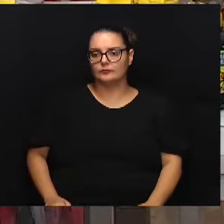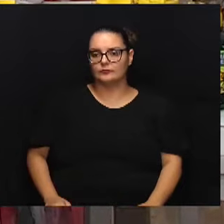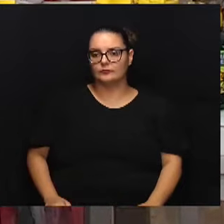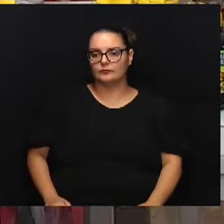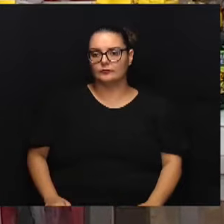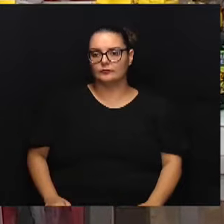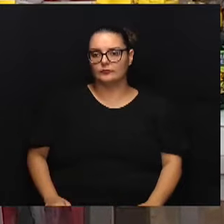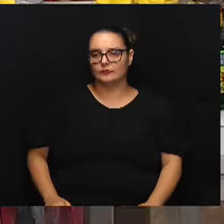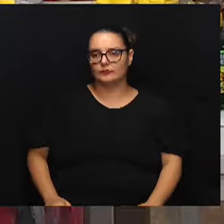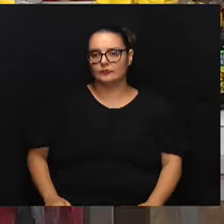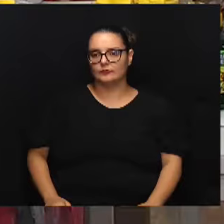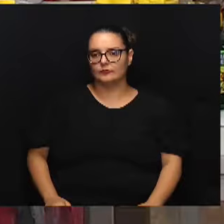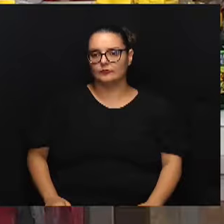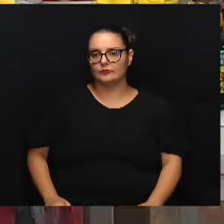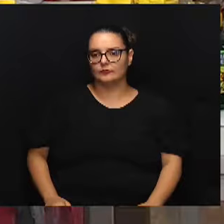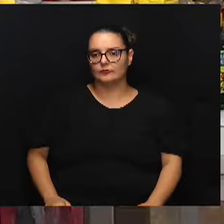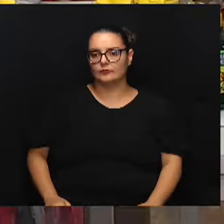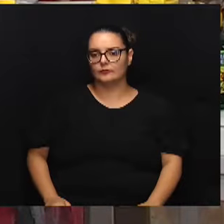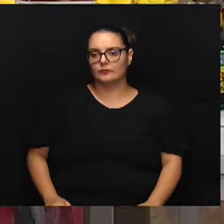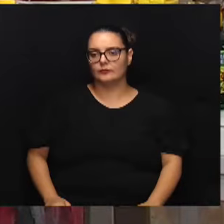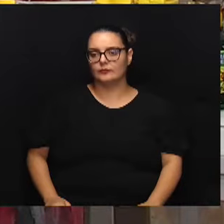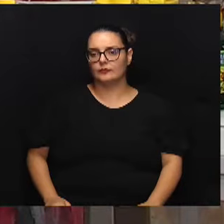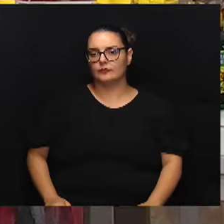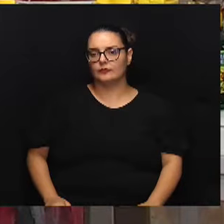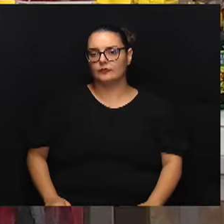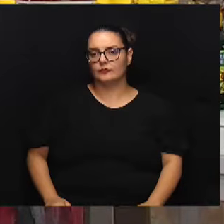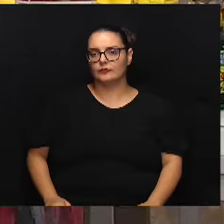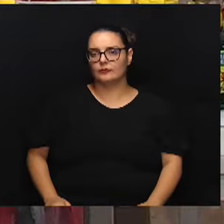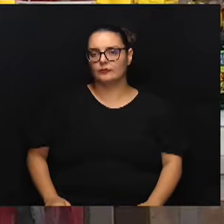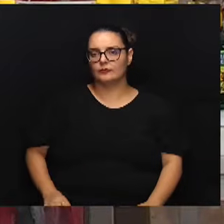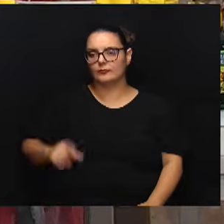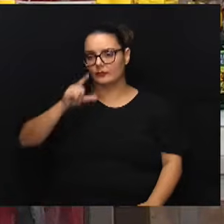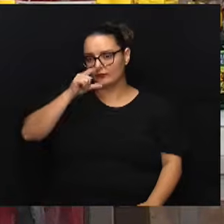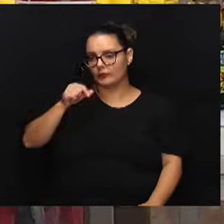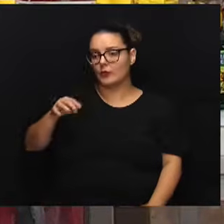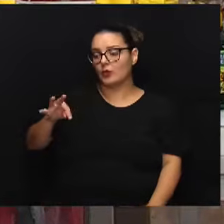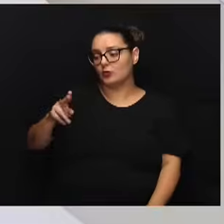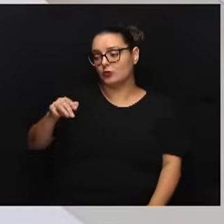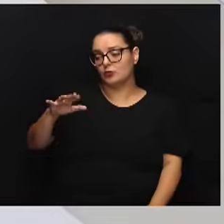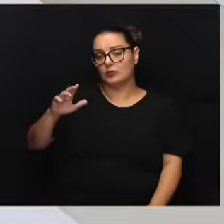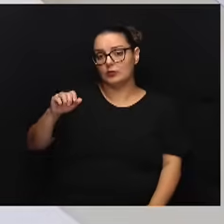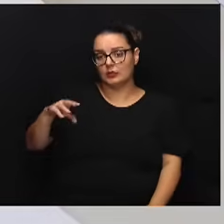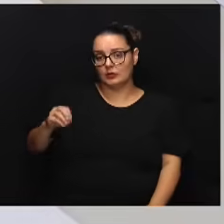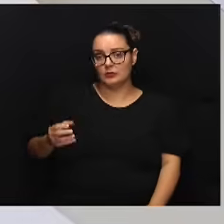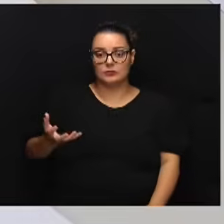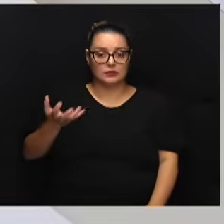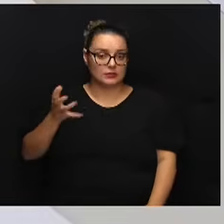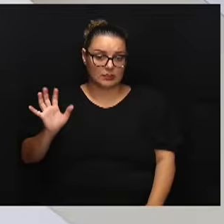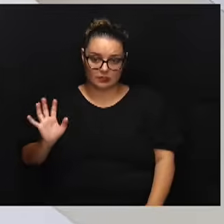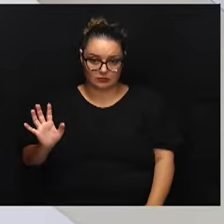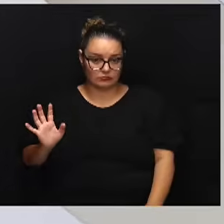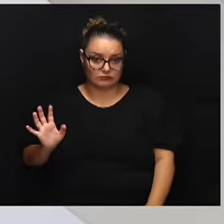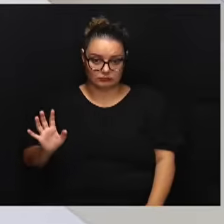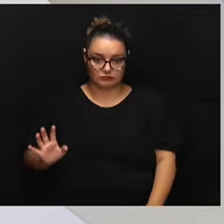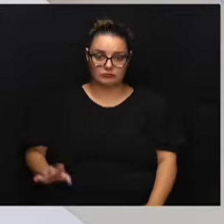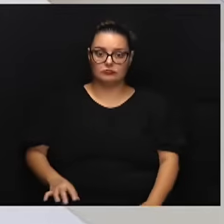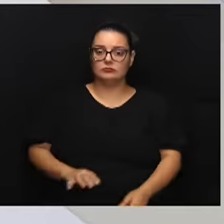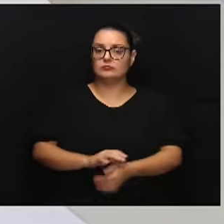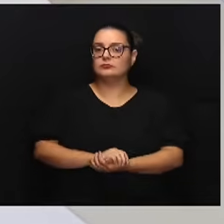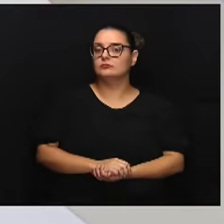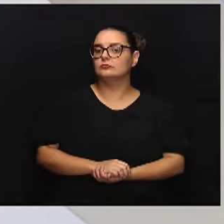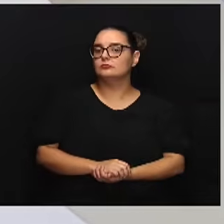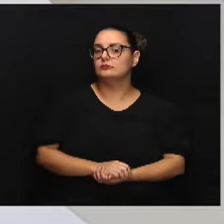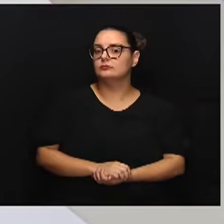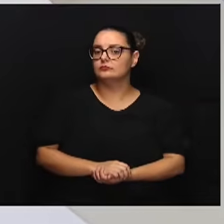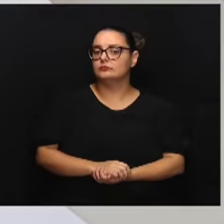ó, fechar o bico aqui, ó, pintar tudo, pode virar um tucano, se vocês quiserem. Ó.